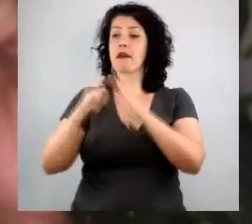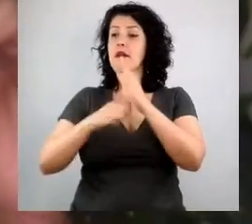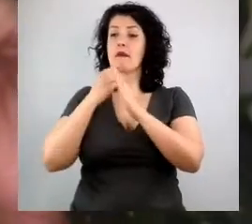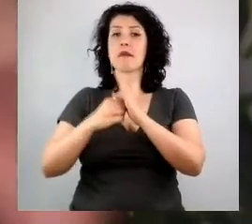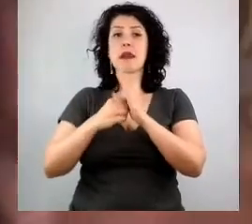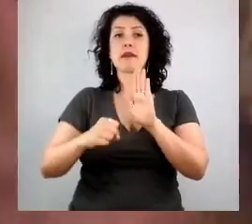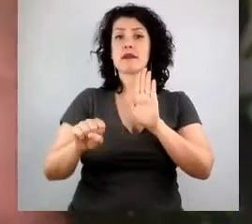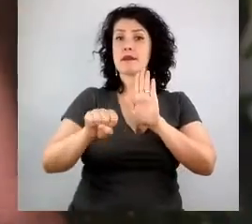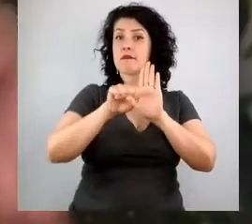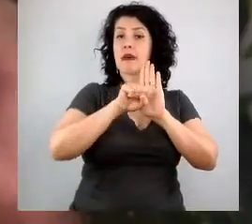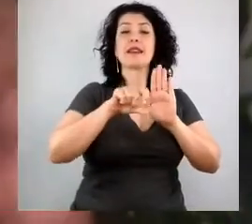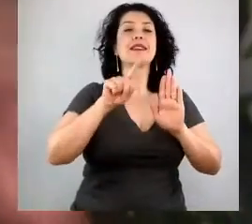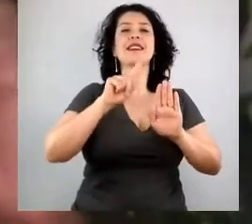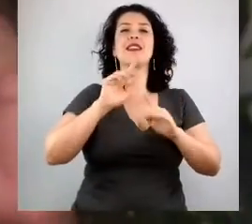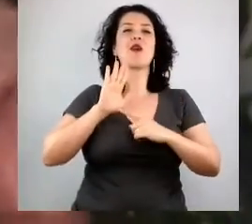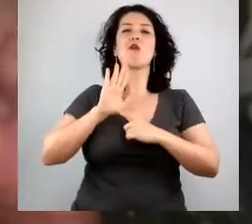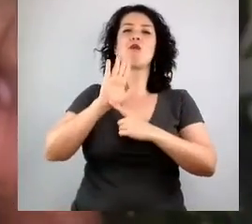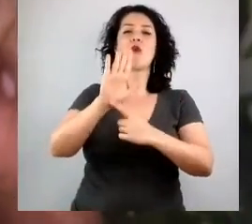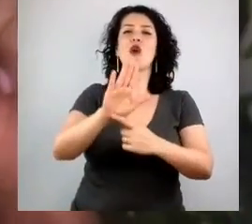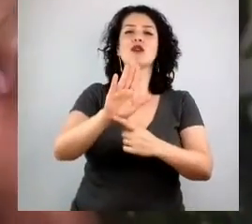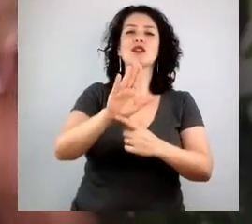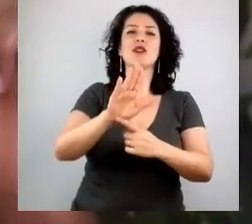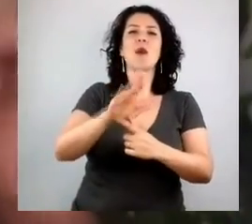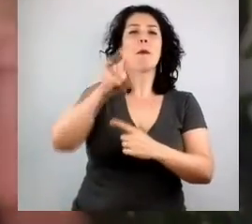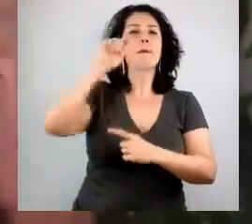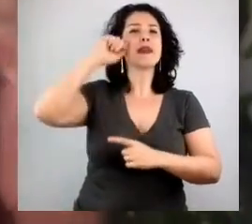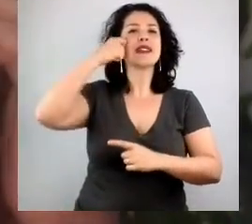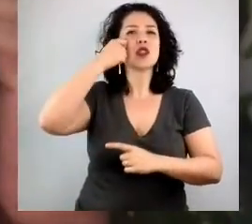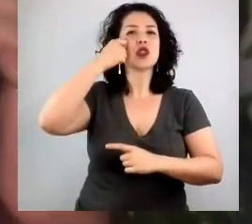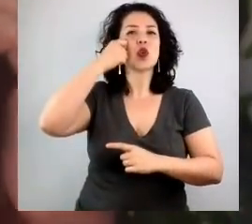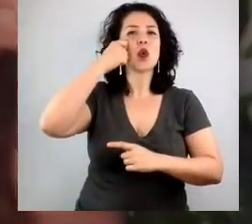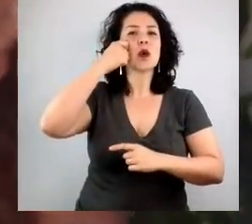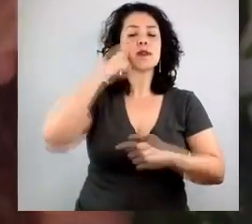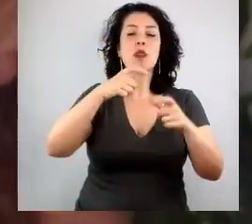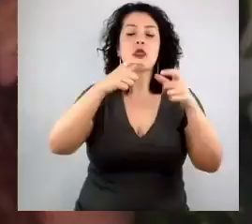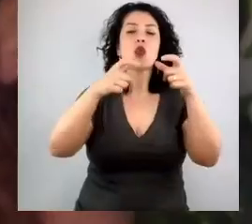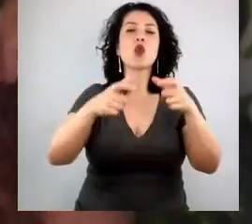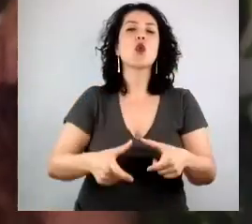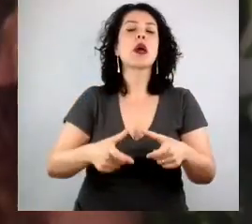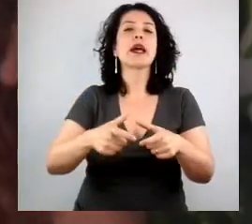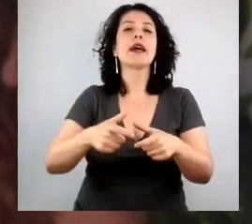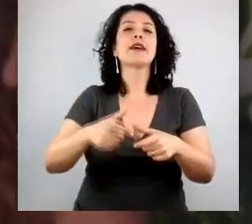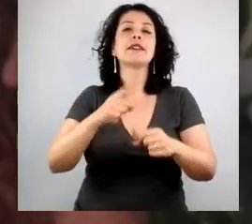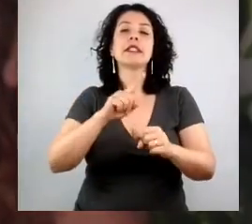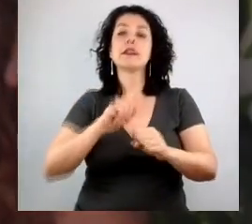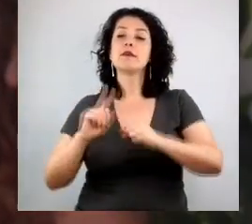em lugares de poder e também não dão protagonismo a elas.